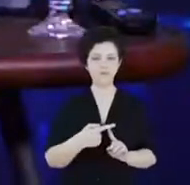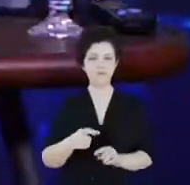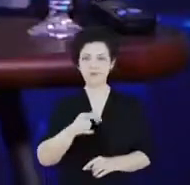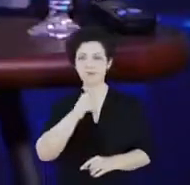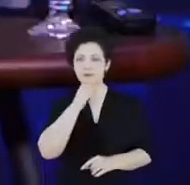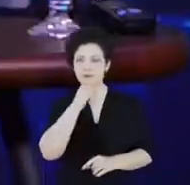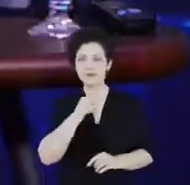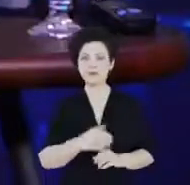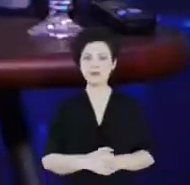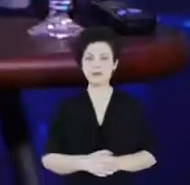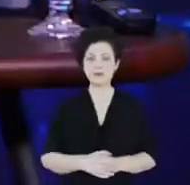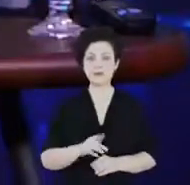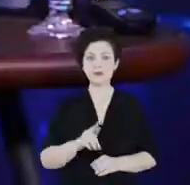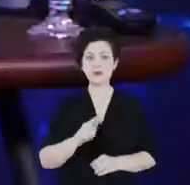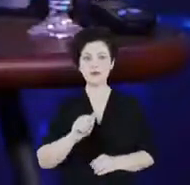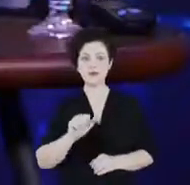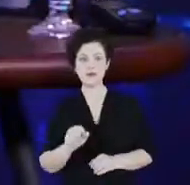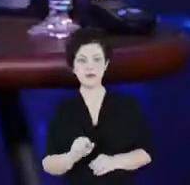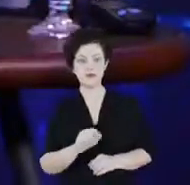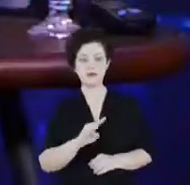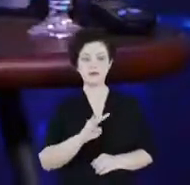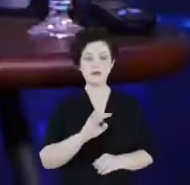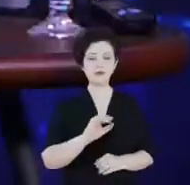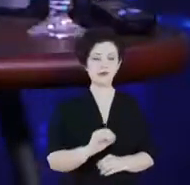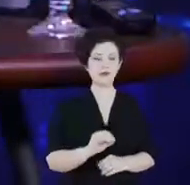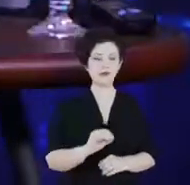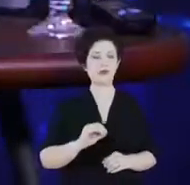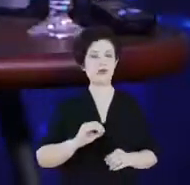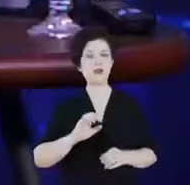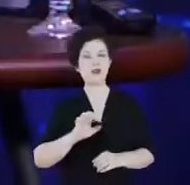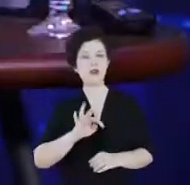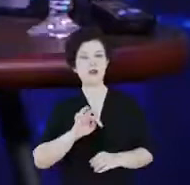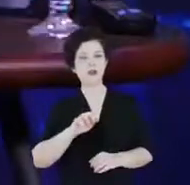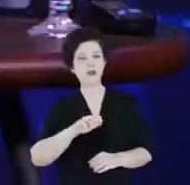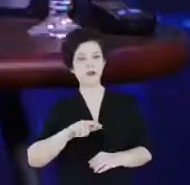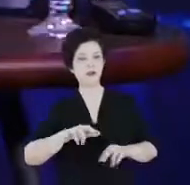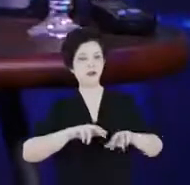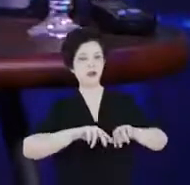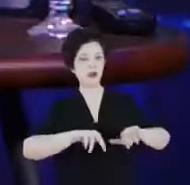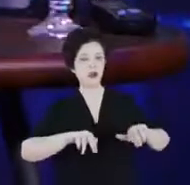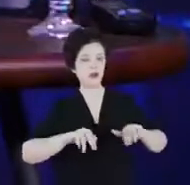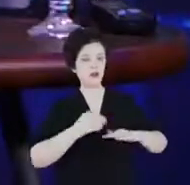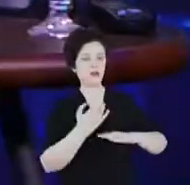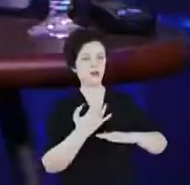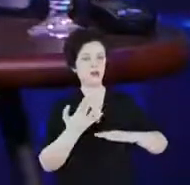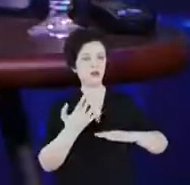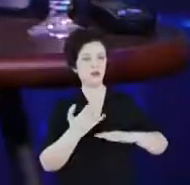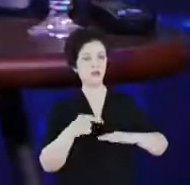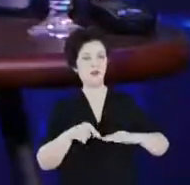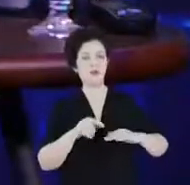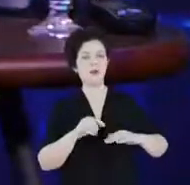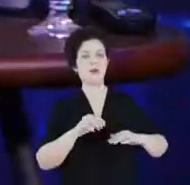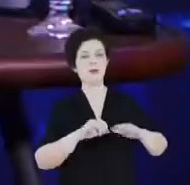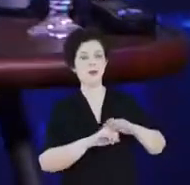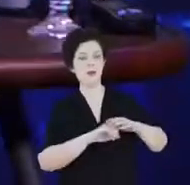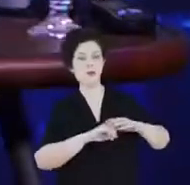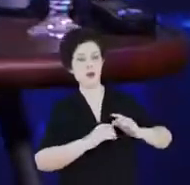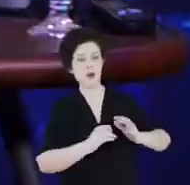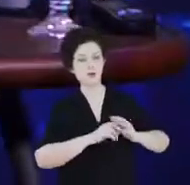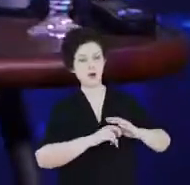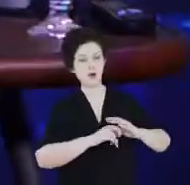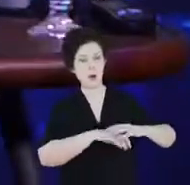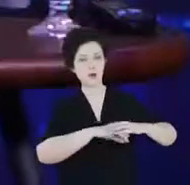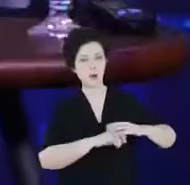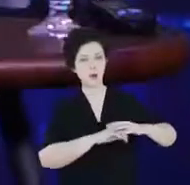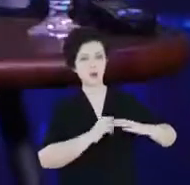de biogás, como os recursos de etanol e pensar também no biogás na nossa matriz elétrica. Ou seja, nós